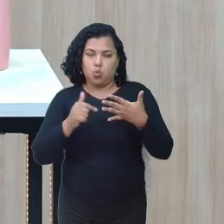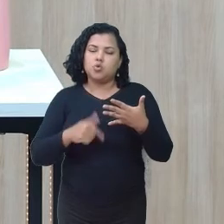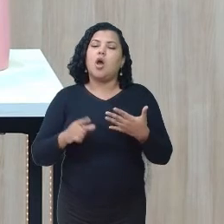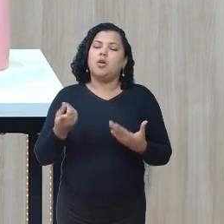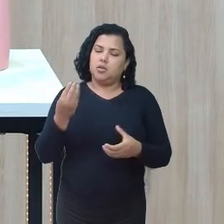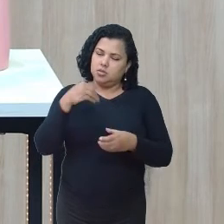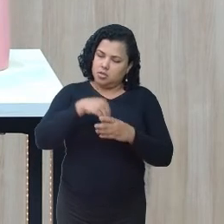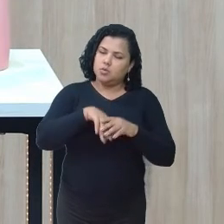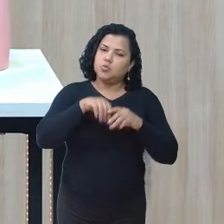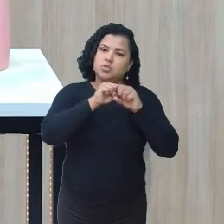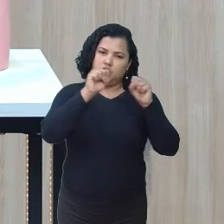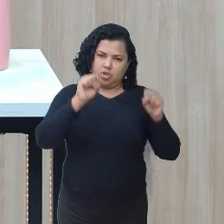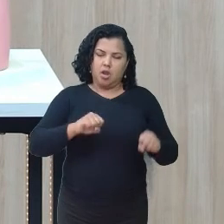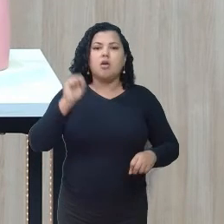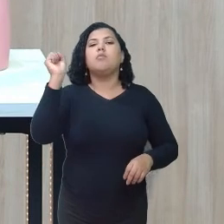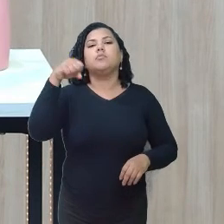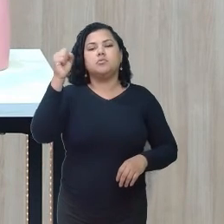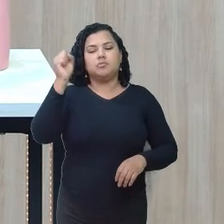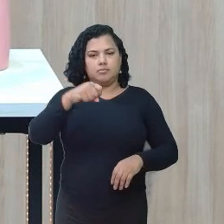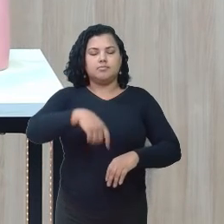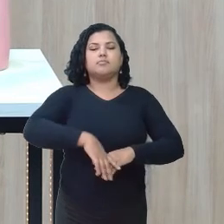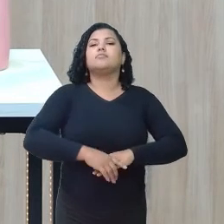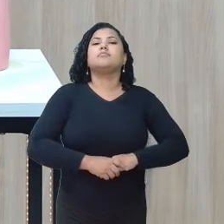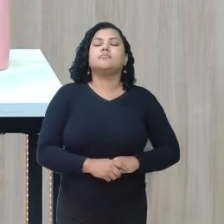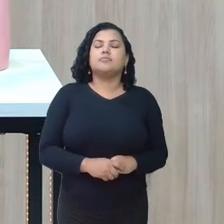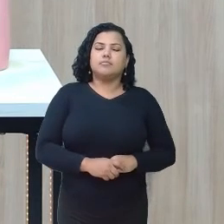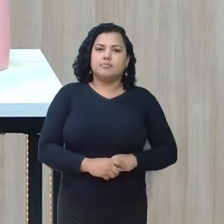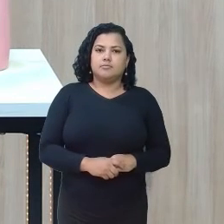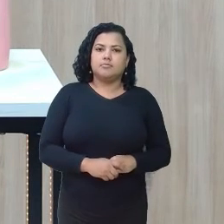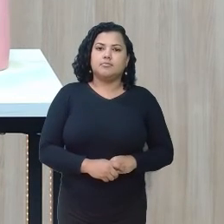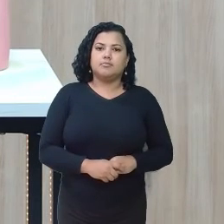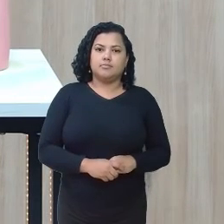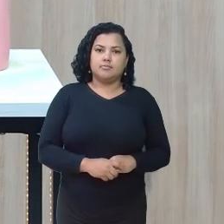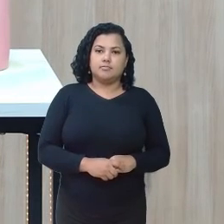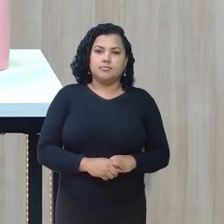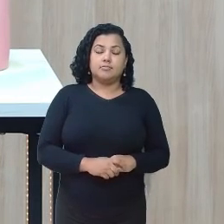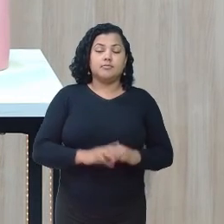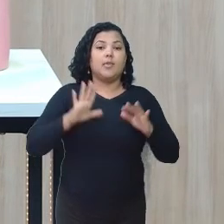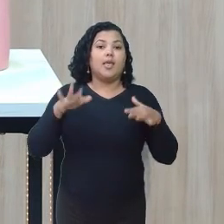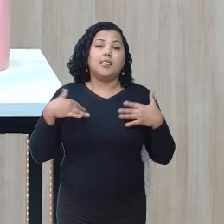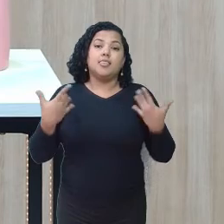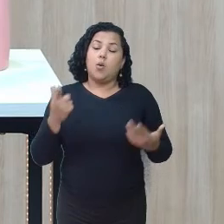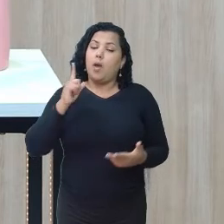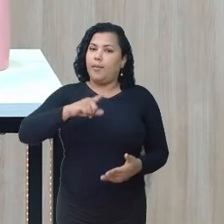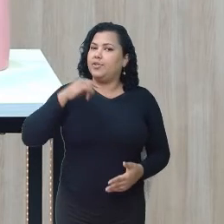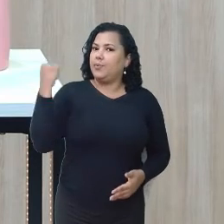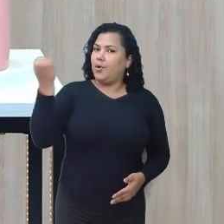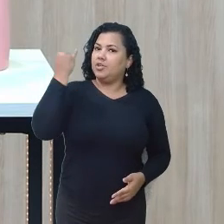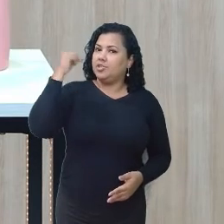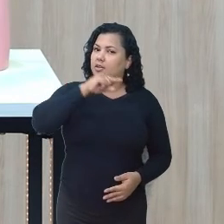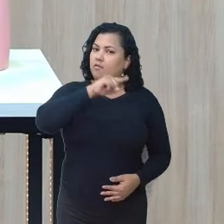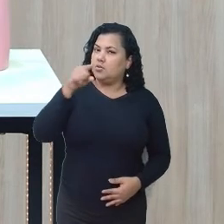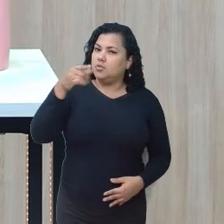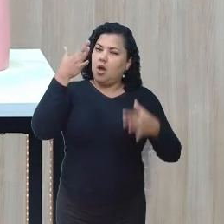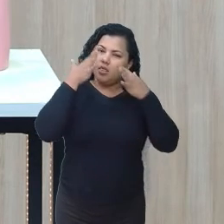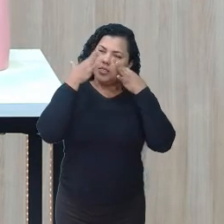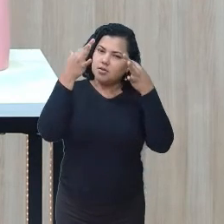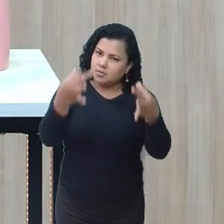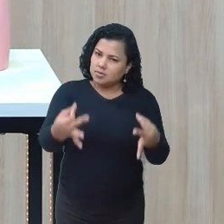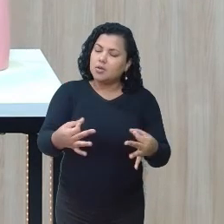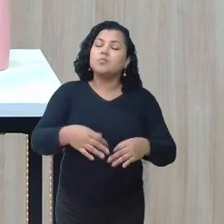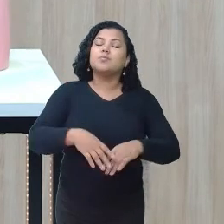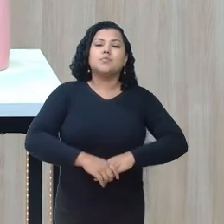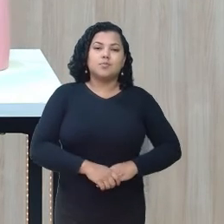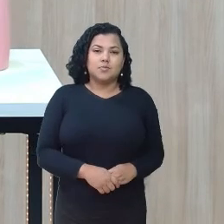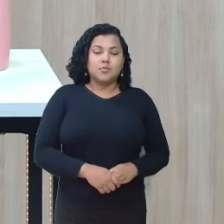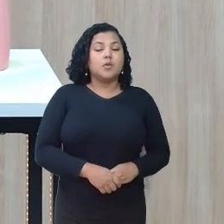fazem parte do sistema genital feminino. Então, é importante que vocês prestem bastante